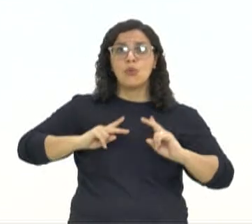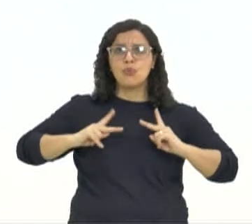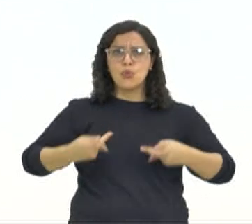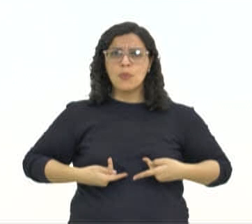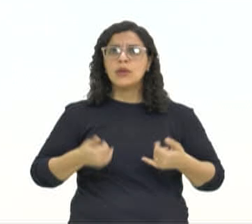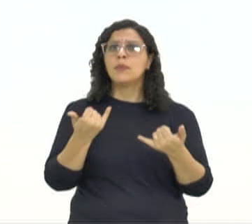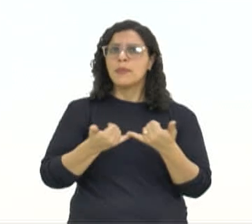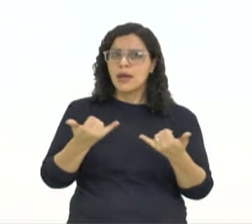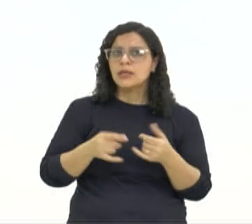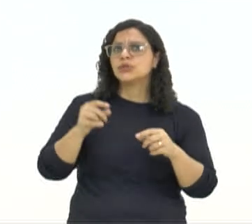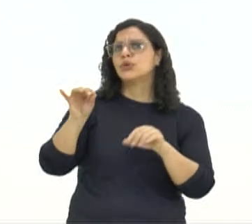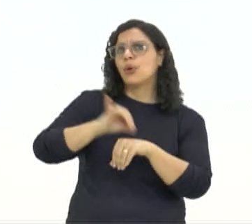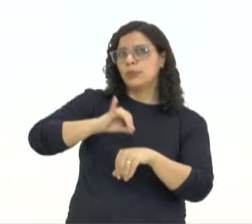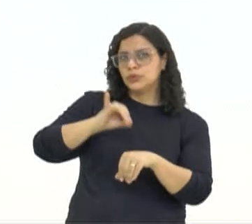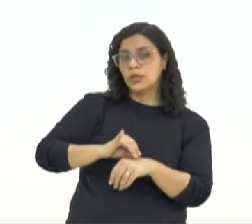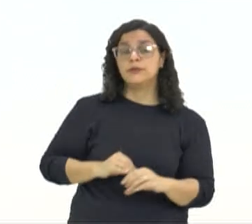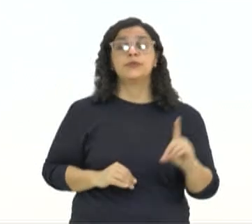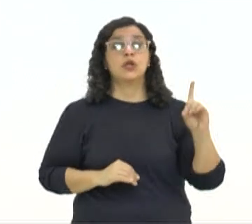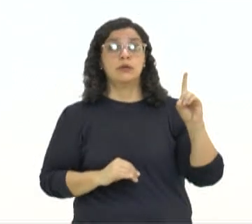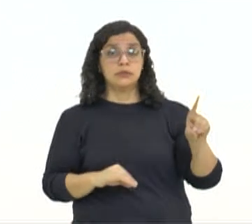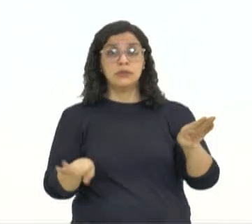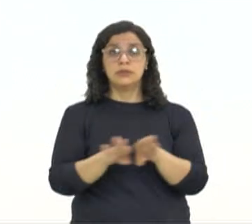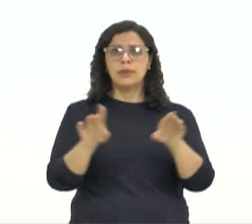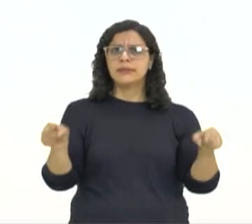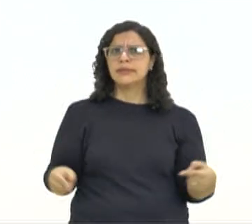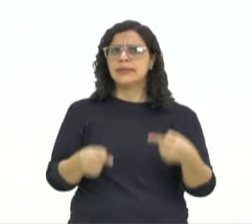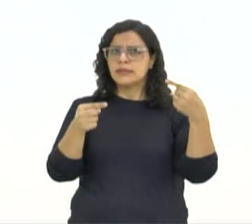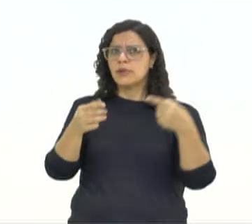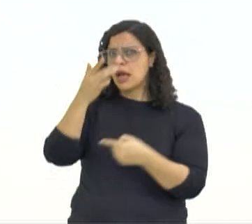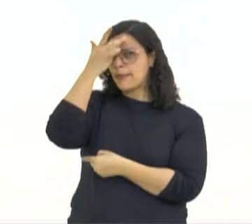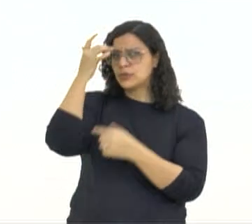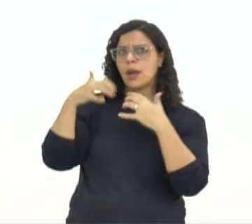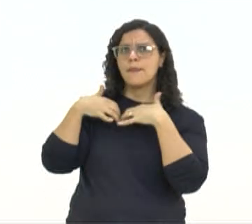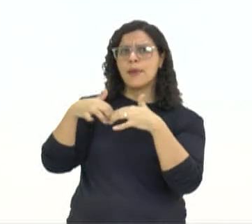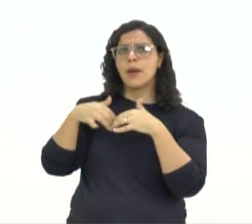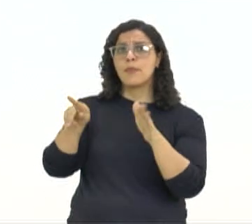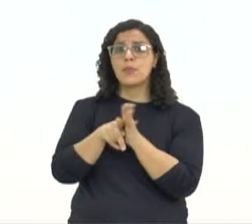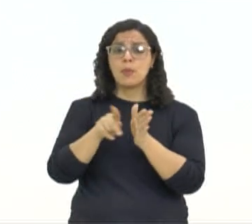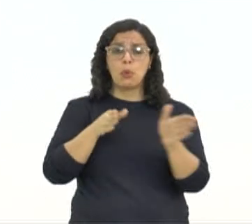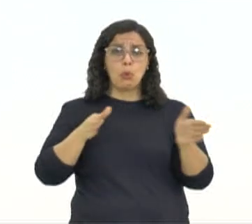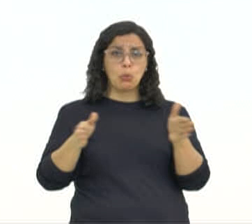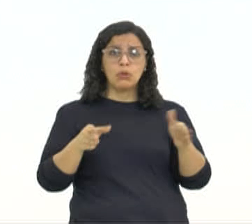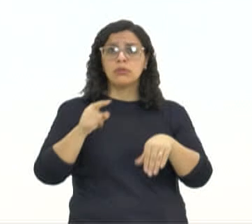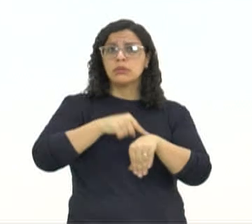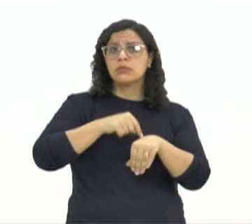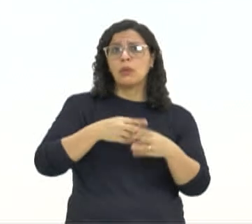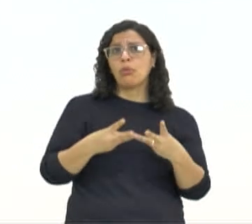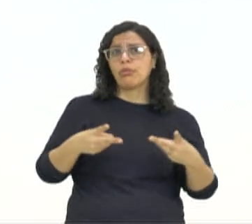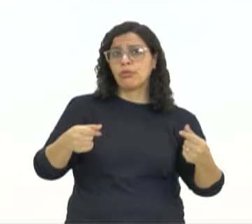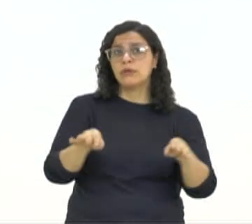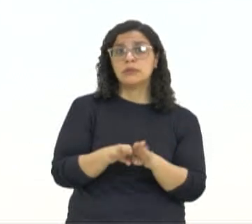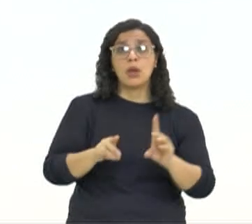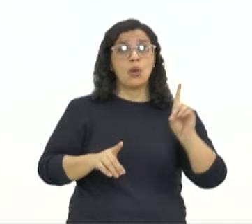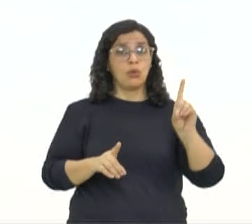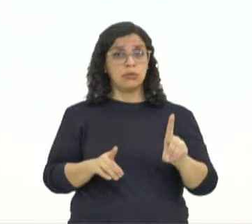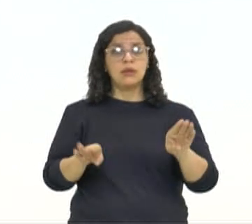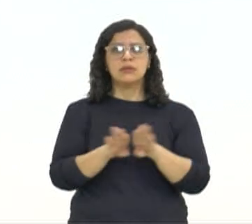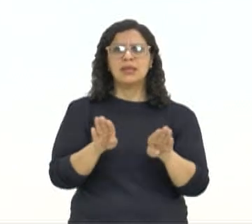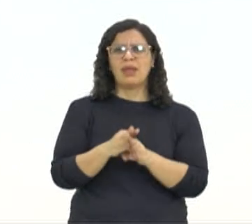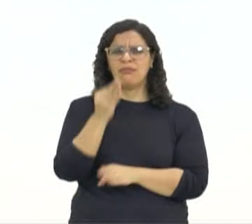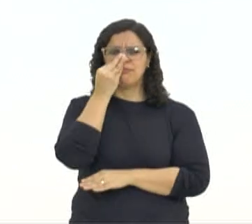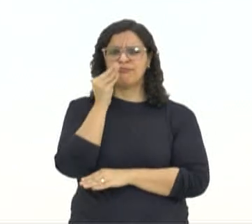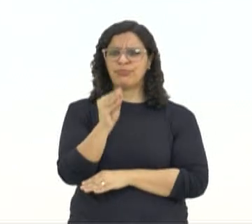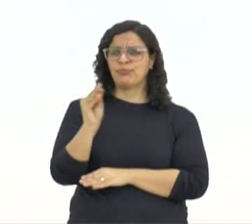humano. D, desafiando o leitor a pensar sobre a efemeridade do tempo. Ou E, criticando o leitor por ignorar